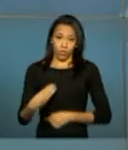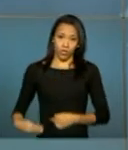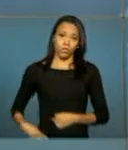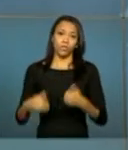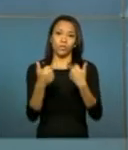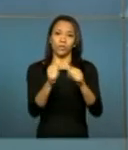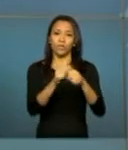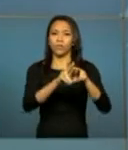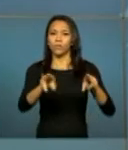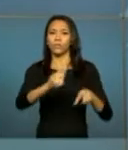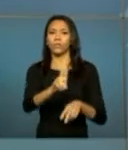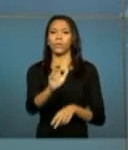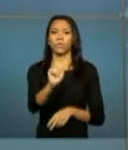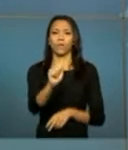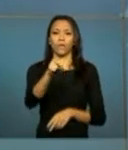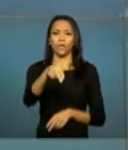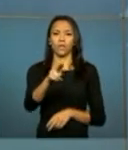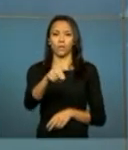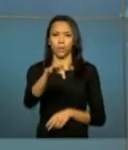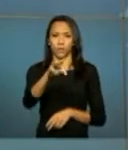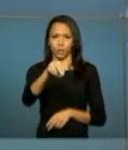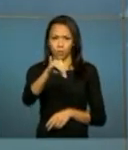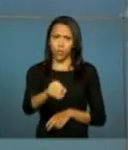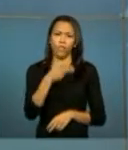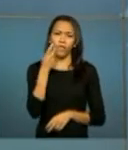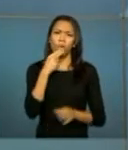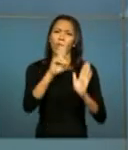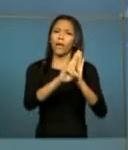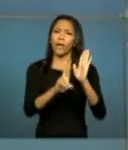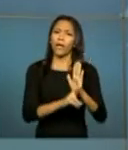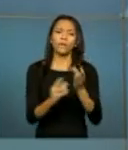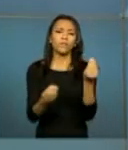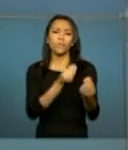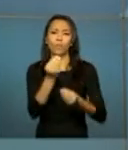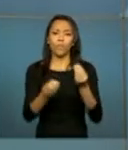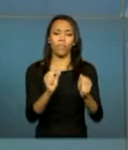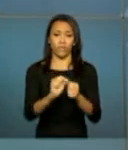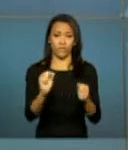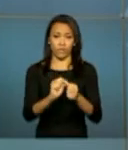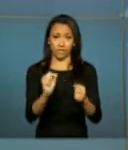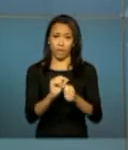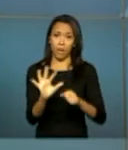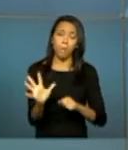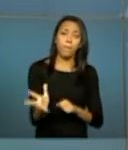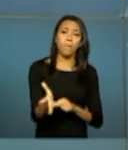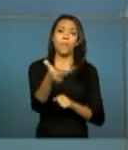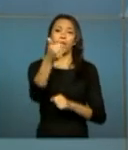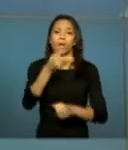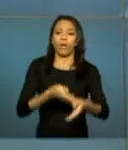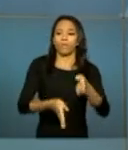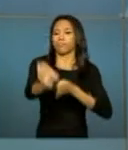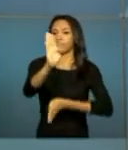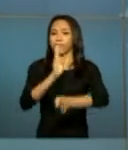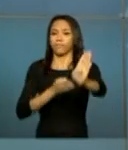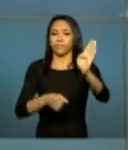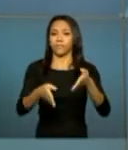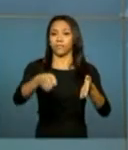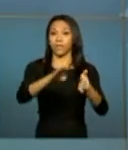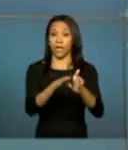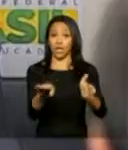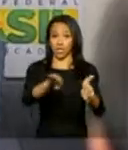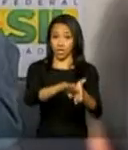Transportes, Antônio Carlos Rodrigues, citou medidas tomadas pelo governo para melhorar as vias de acesso ao Porto de